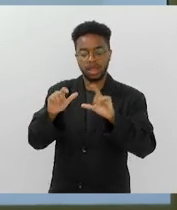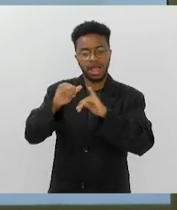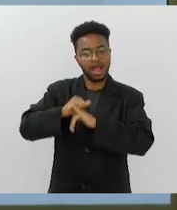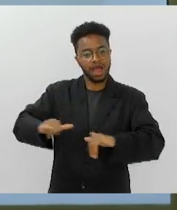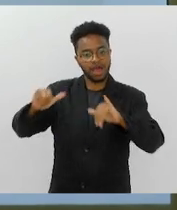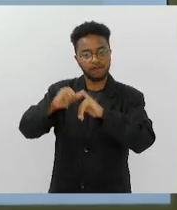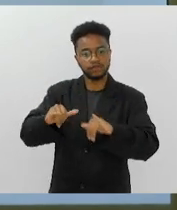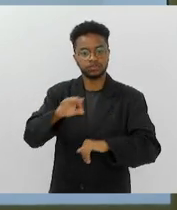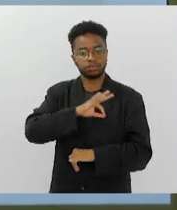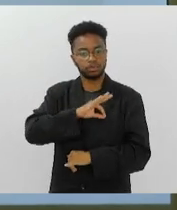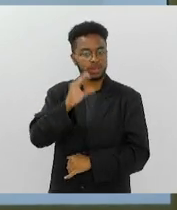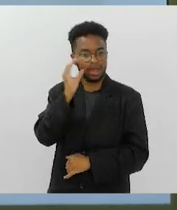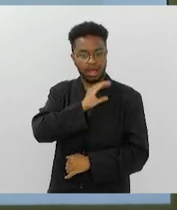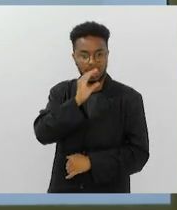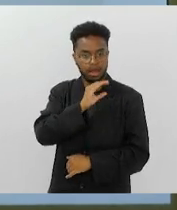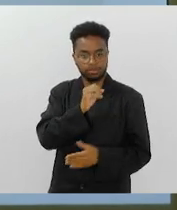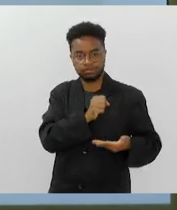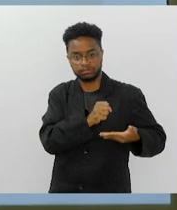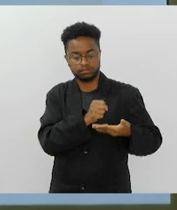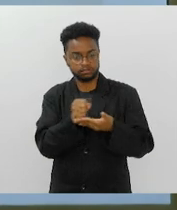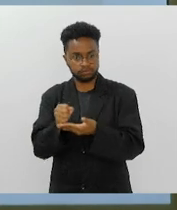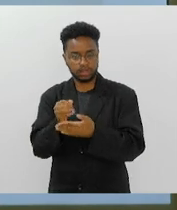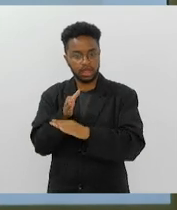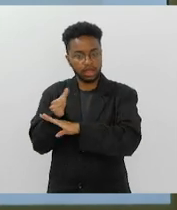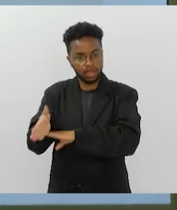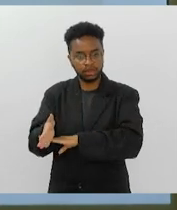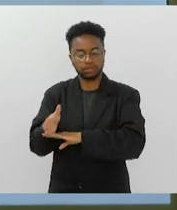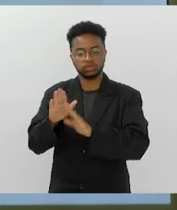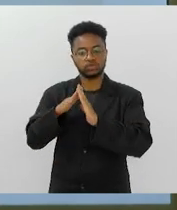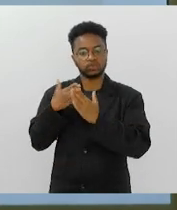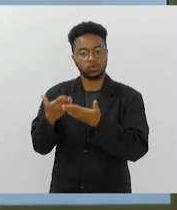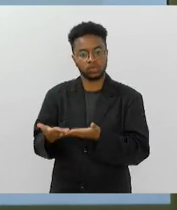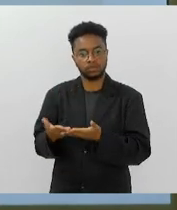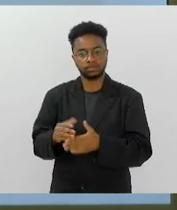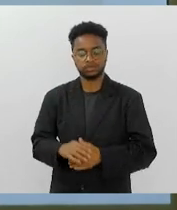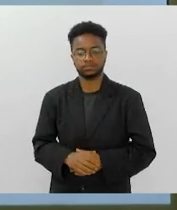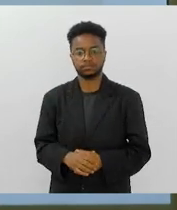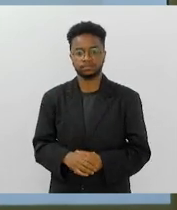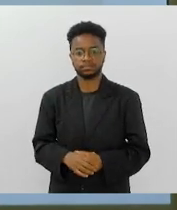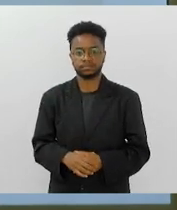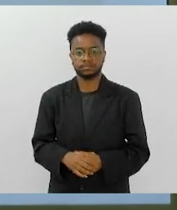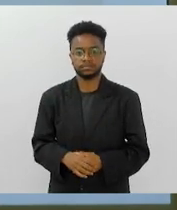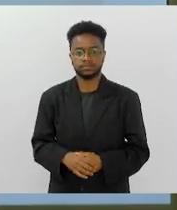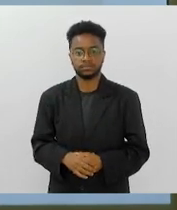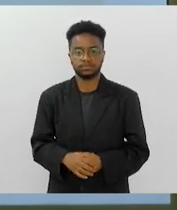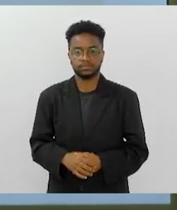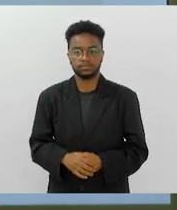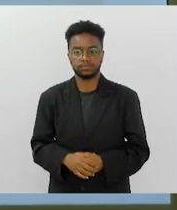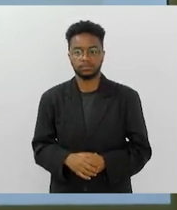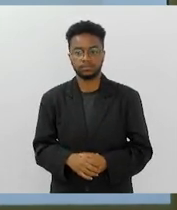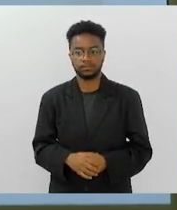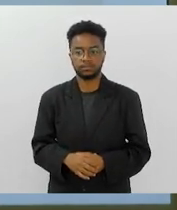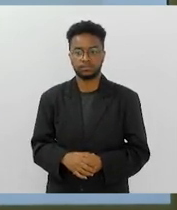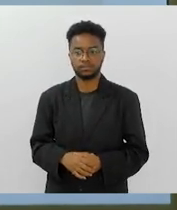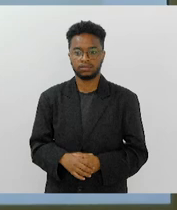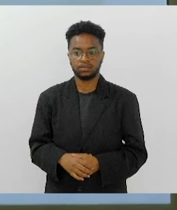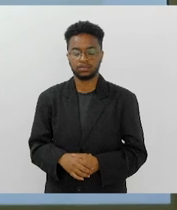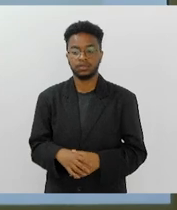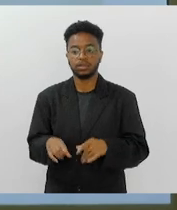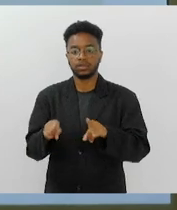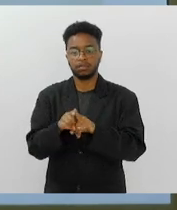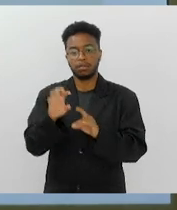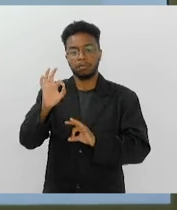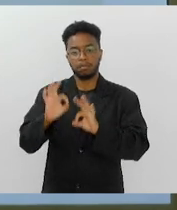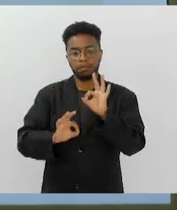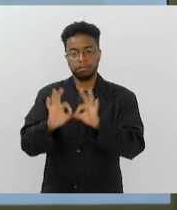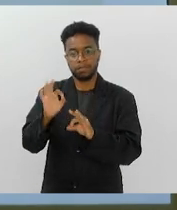viatura mais próxima, a viatura da Polícia Militar, que vai se deslocar até o local, até a escola. Os planos de contingência também é uma medida que a